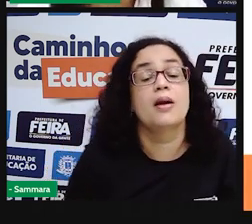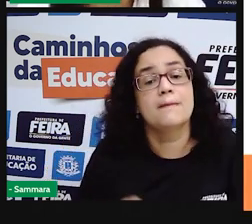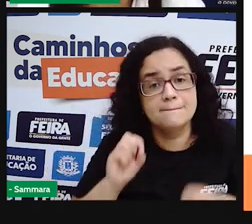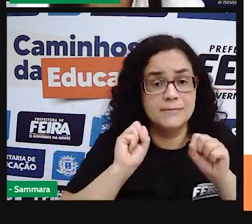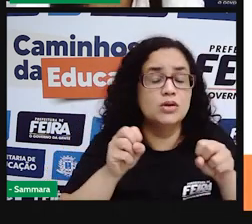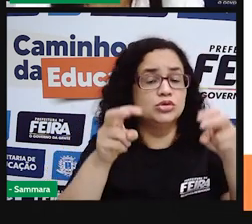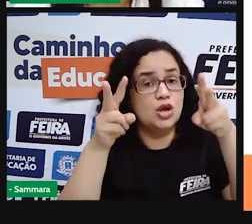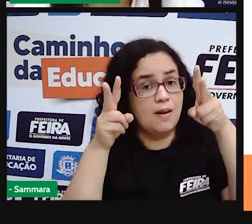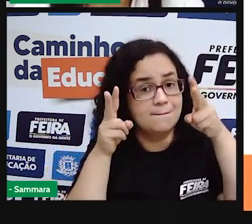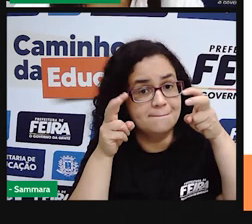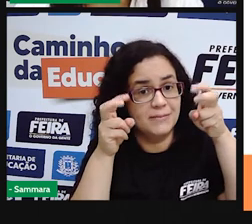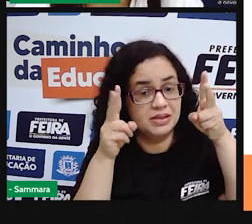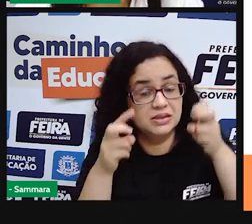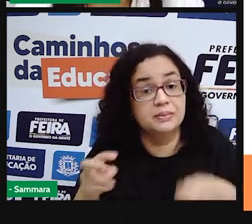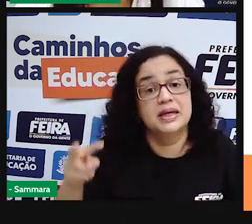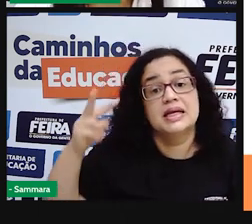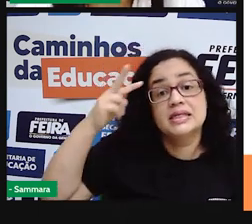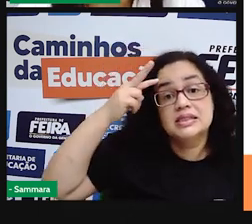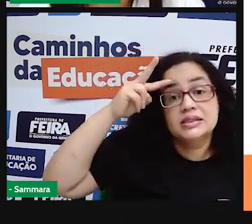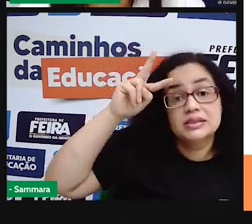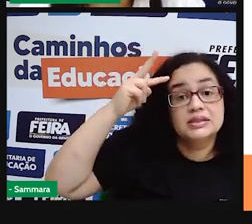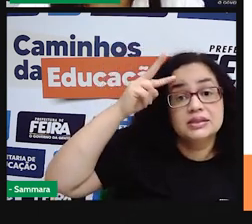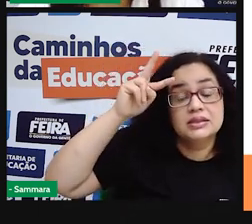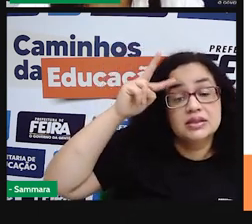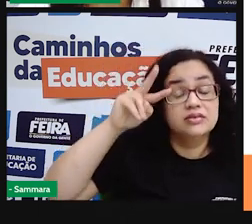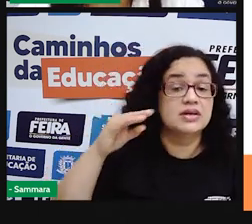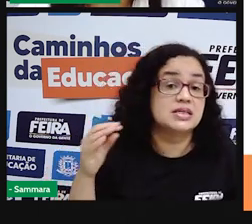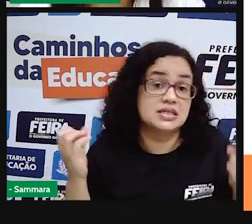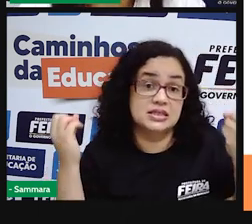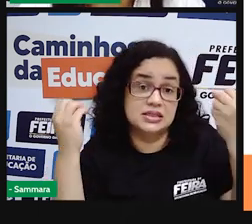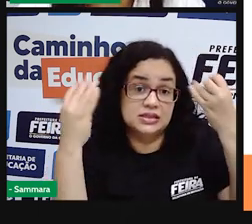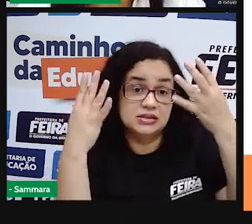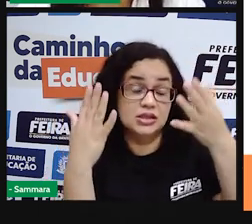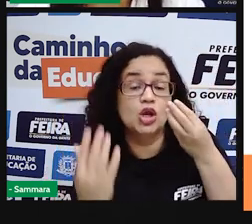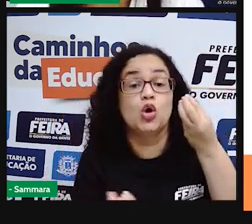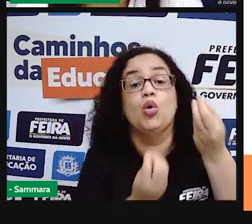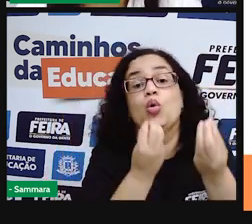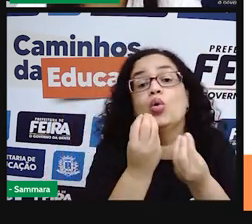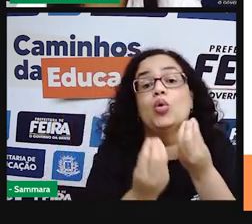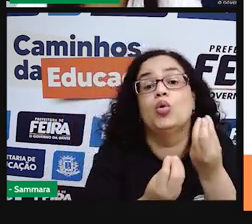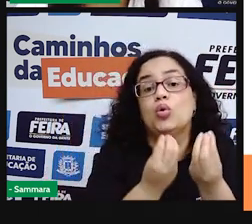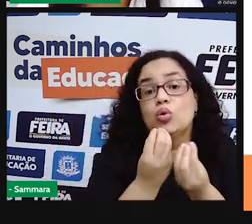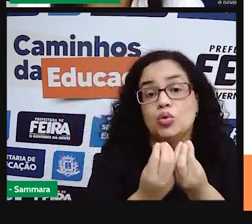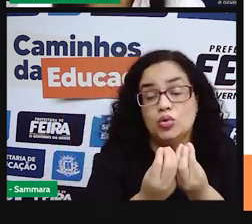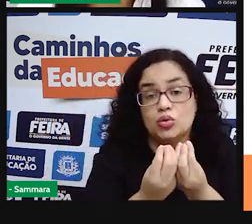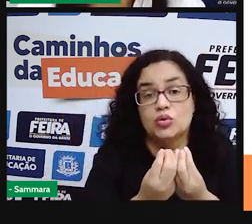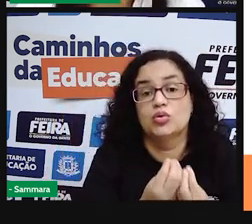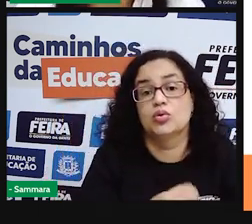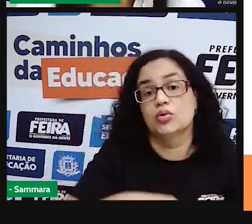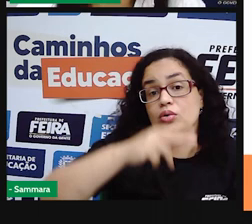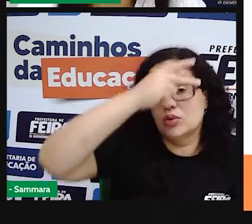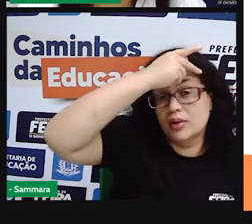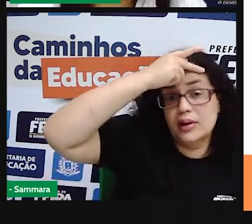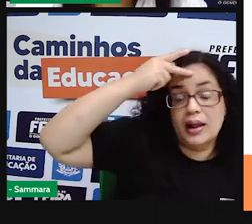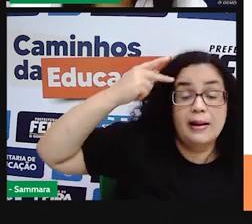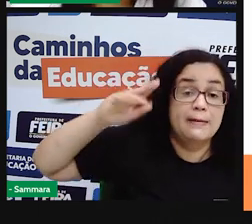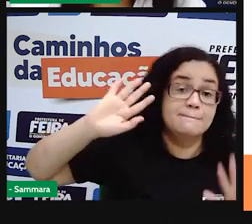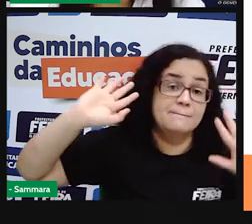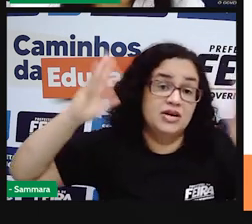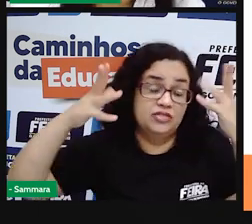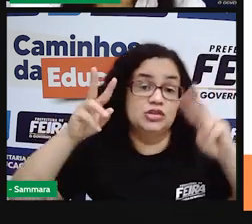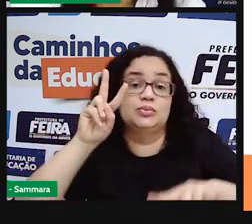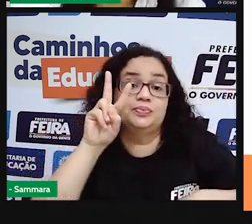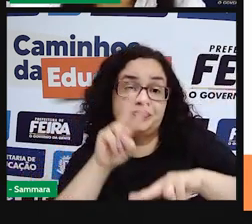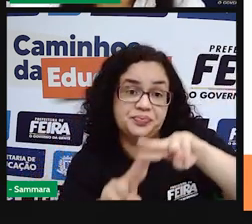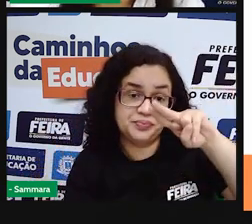aí nessa história em quadrinhos que vai contando, né, sobre a origem, sobre como as festas juninas chegaram aqui